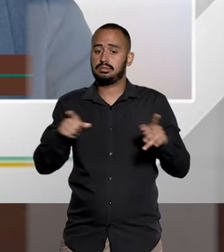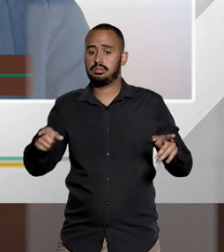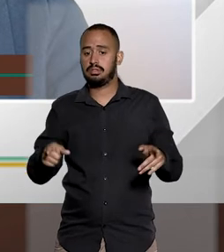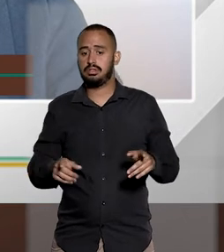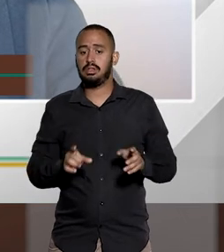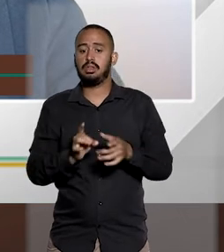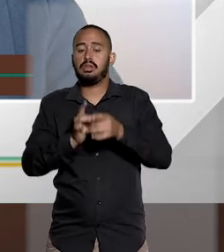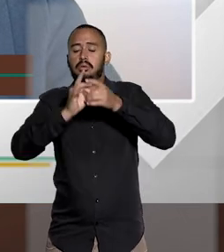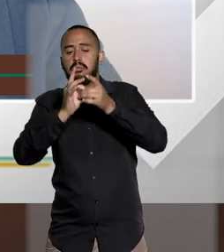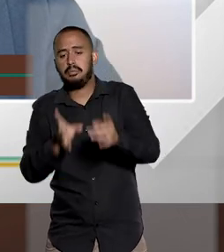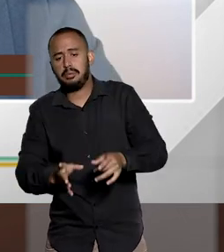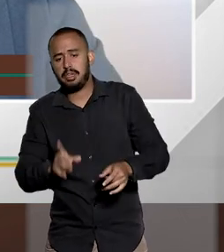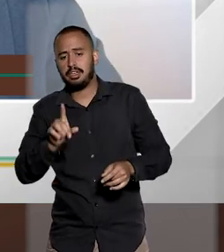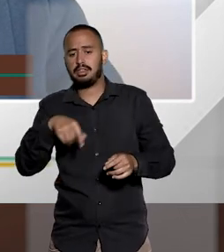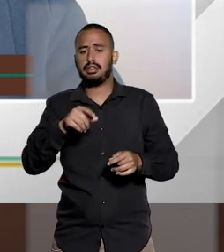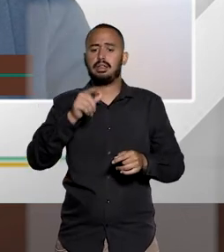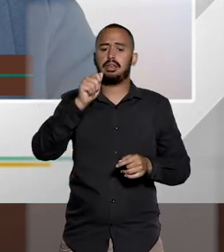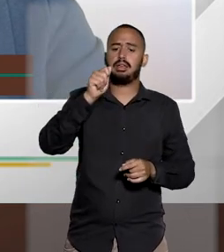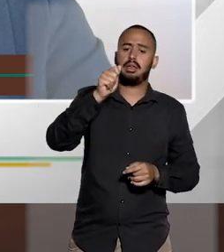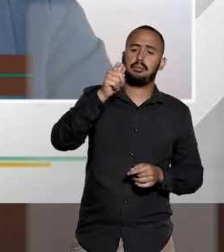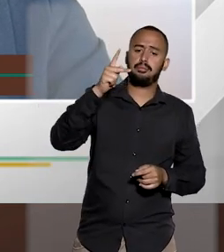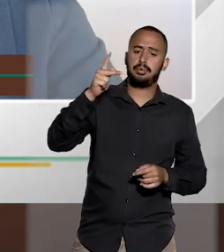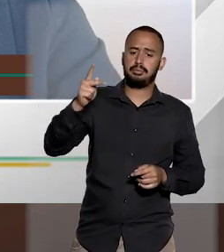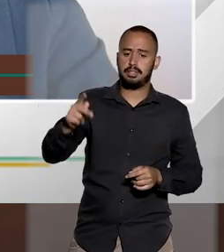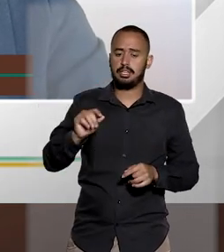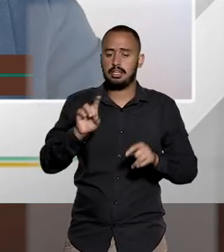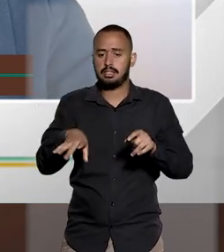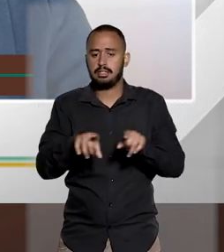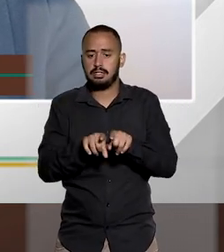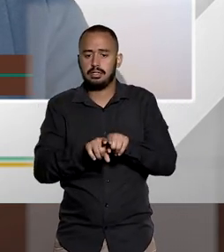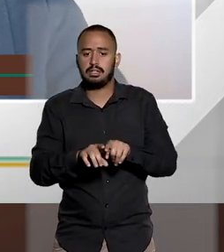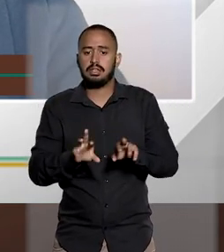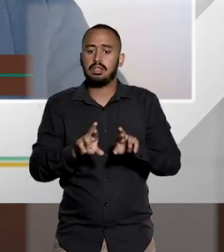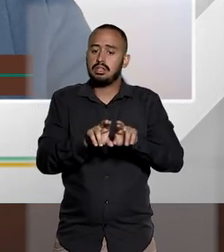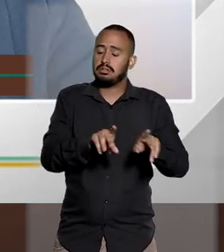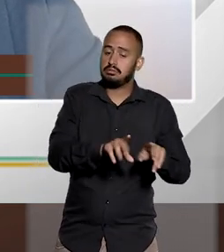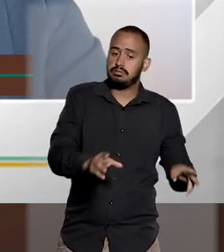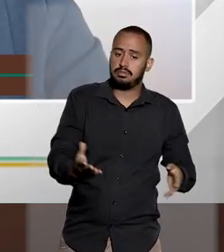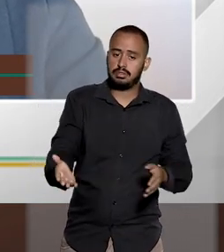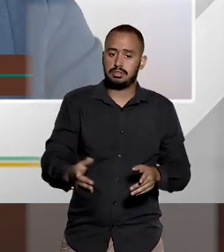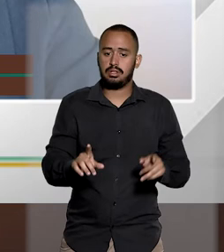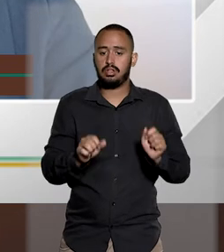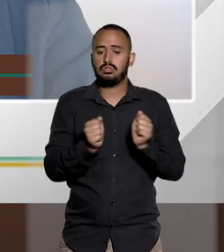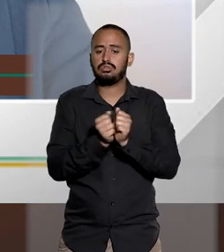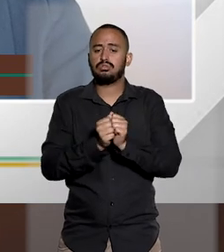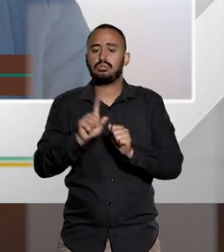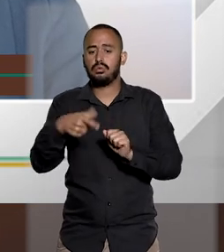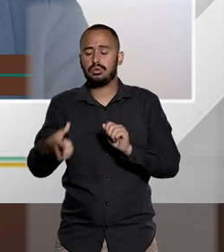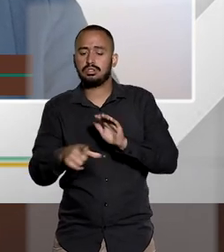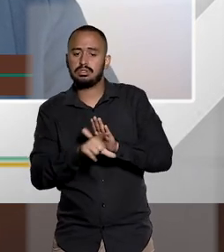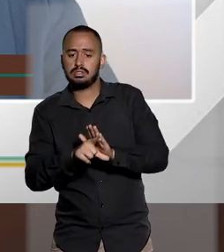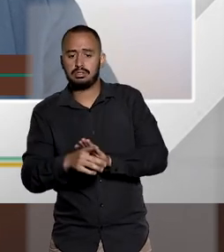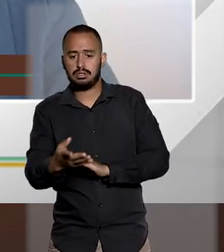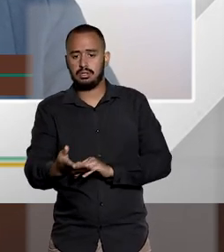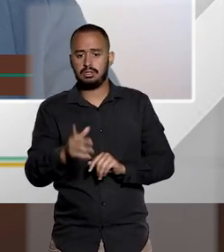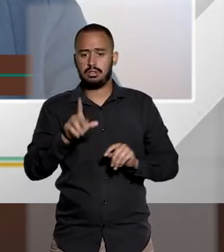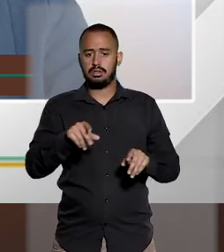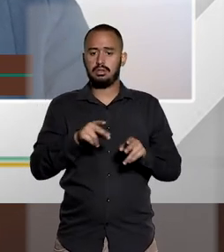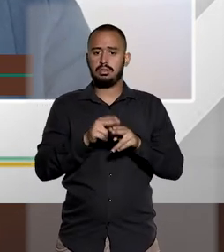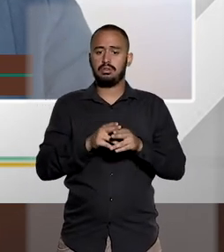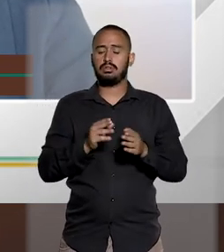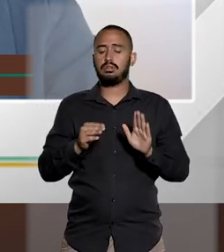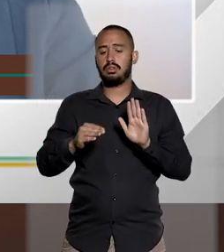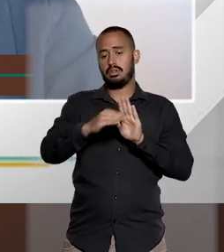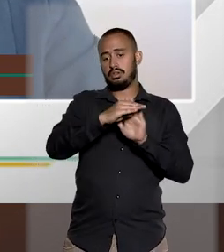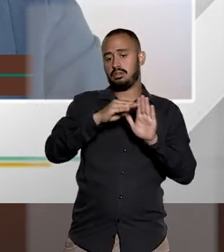a concessões e permissões, a PPP, é aplicada subsidiariamente a outros regimes, como as licitações